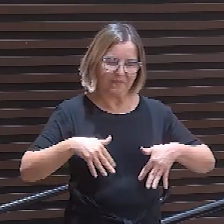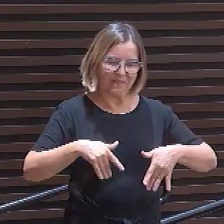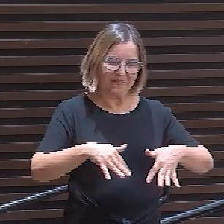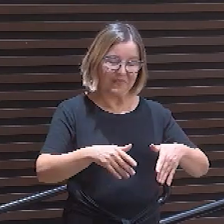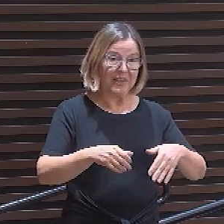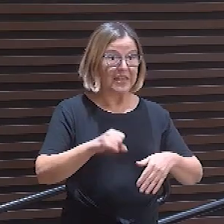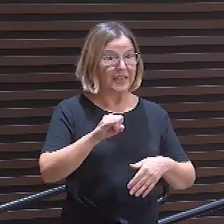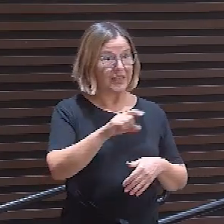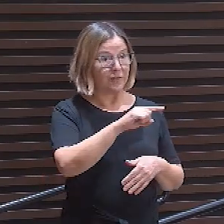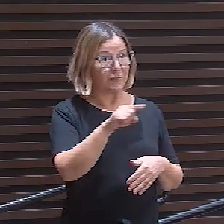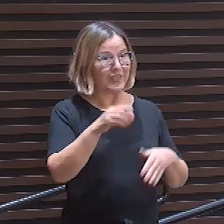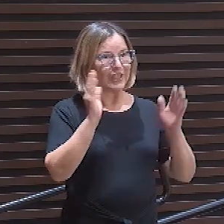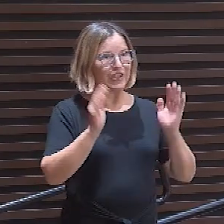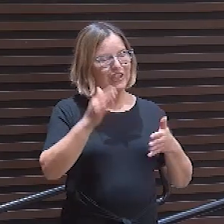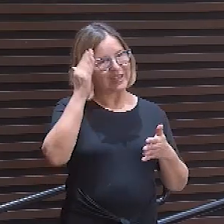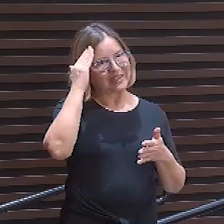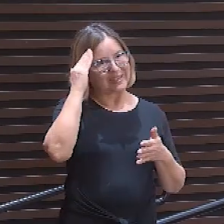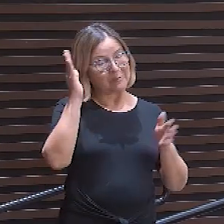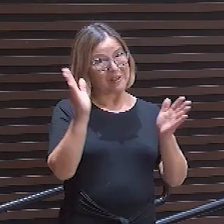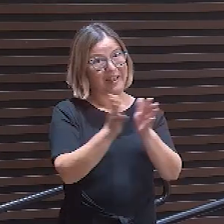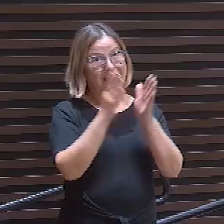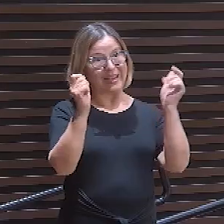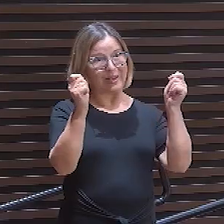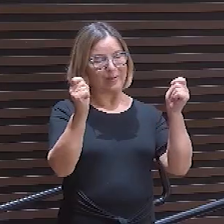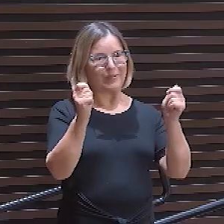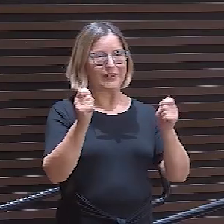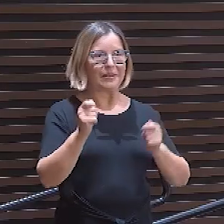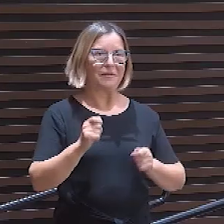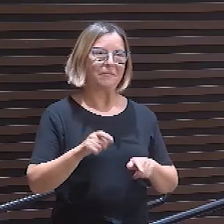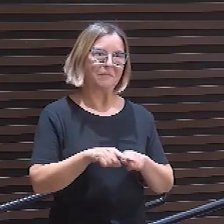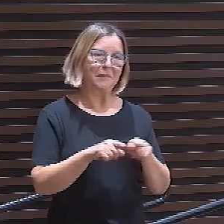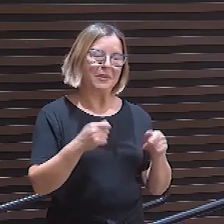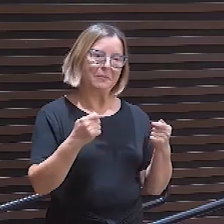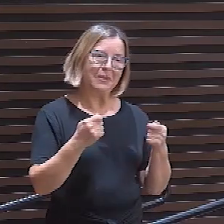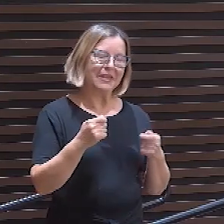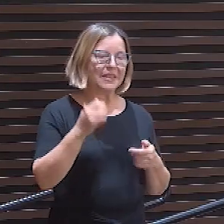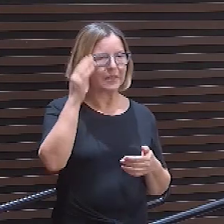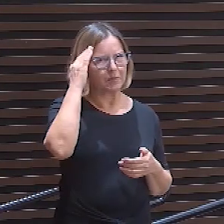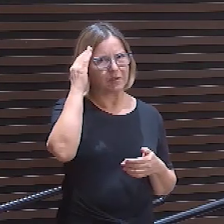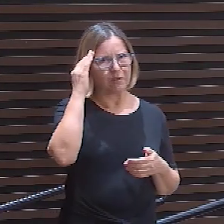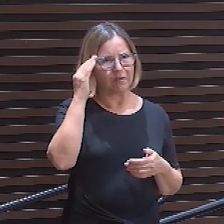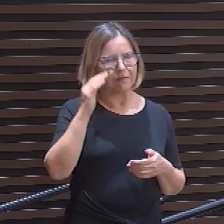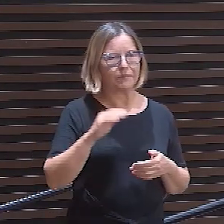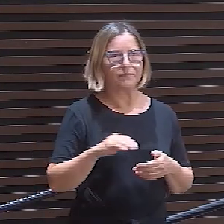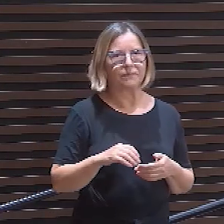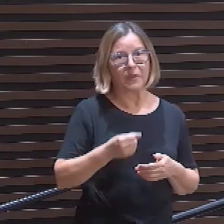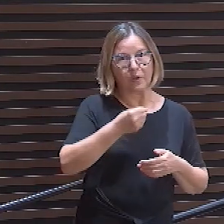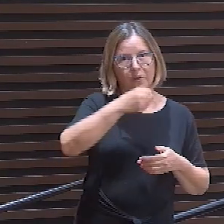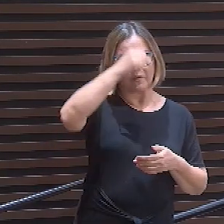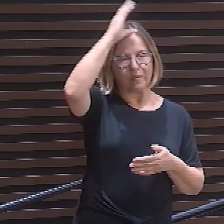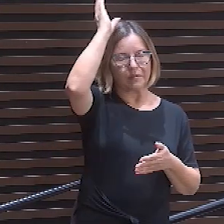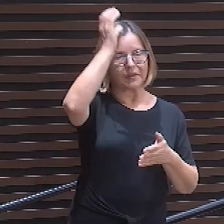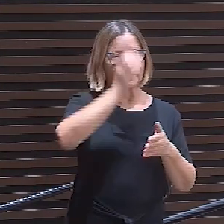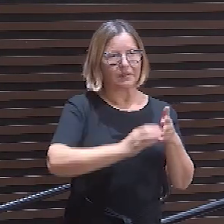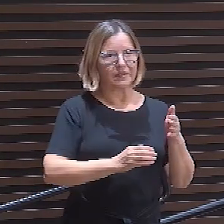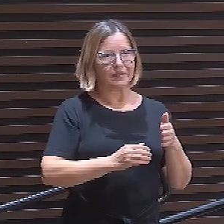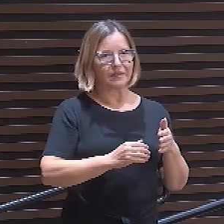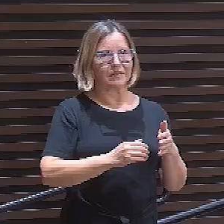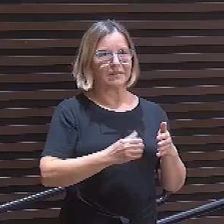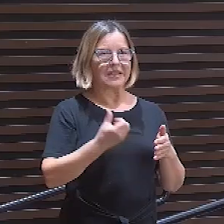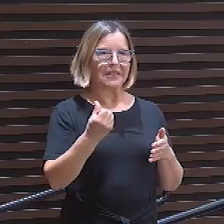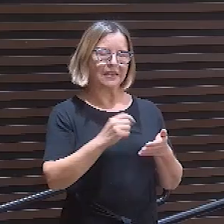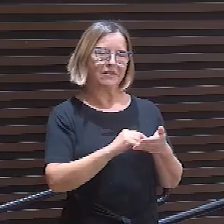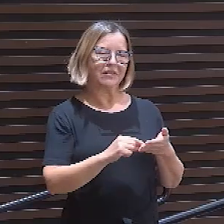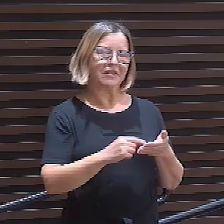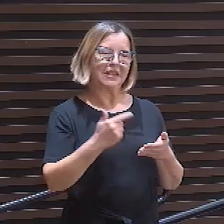Se você não sabe, você precisa saber. Olha o que Paulo diz. Ou porventura ignorais, Romanos 6, 3 e 4.